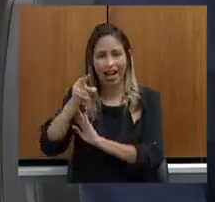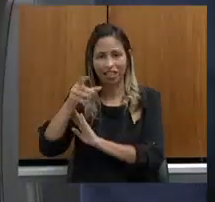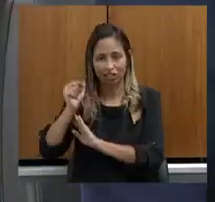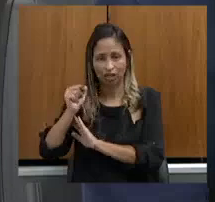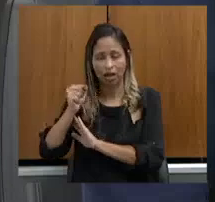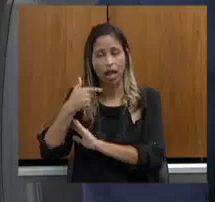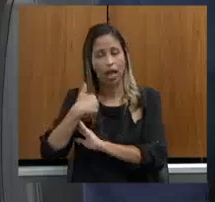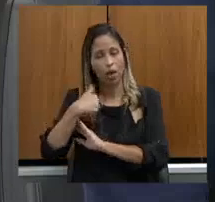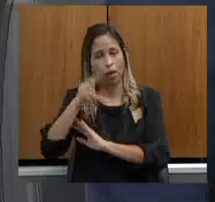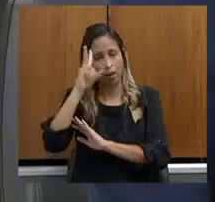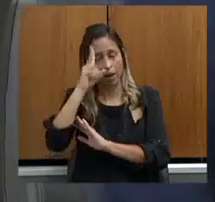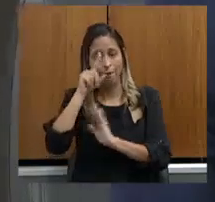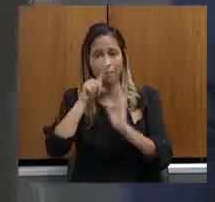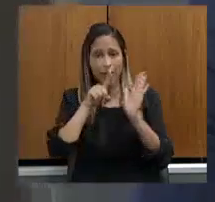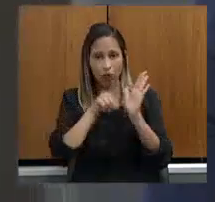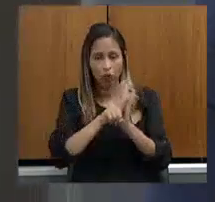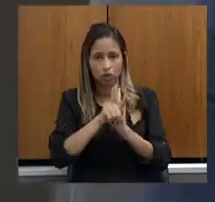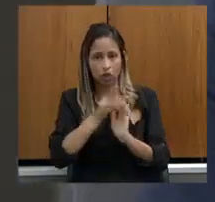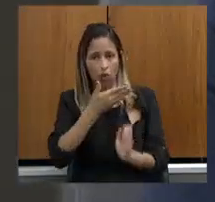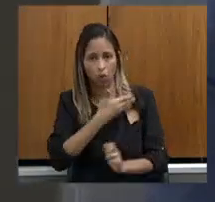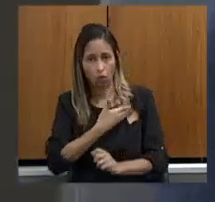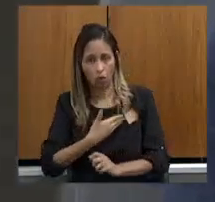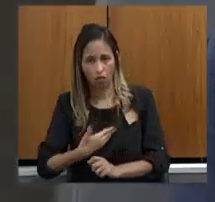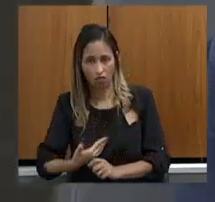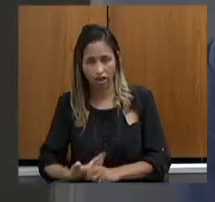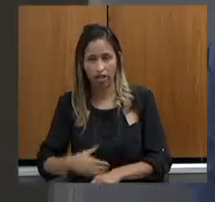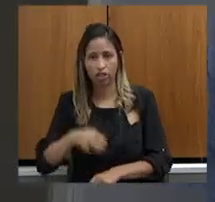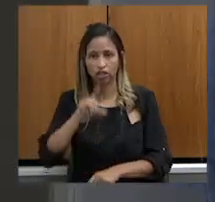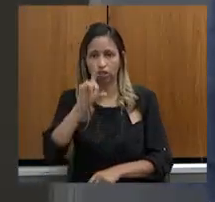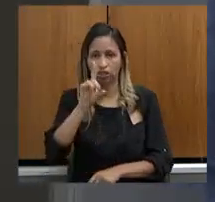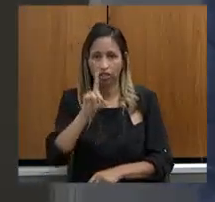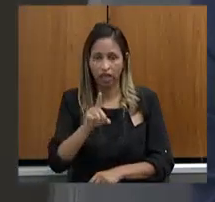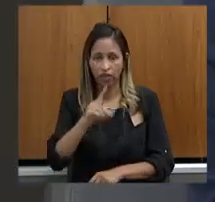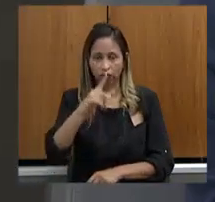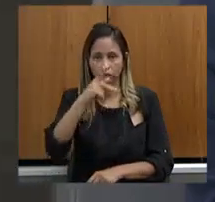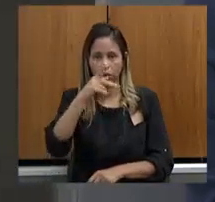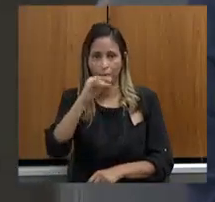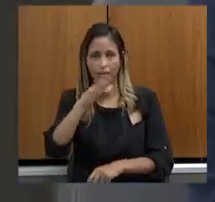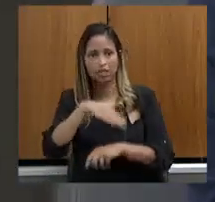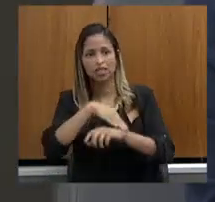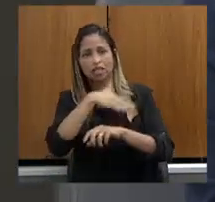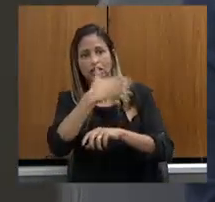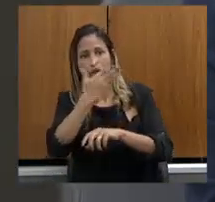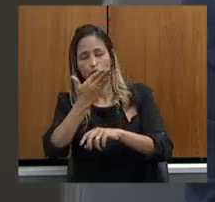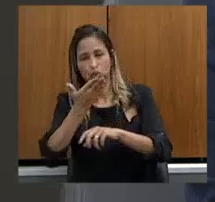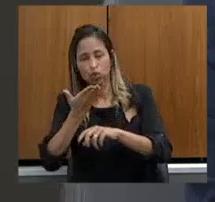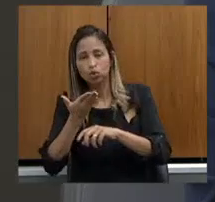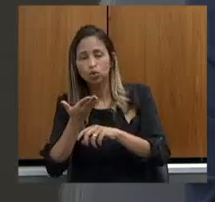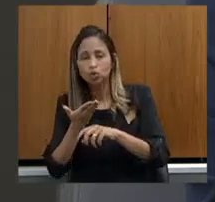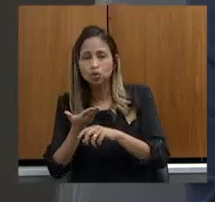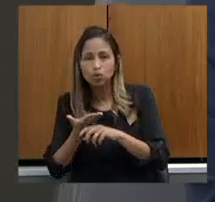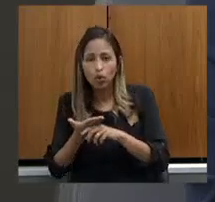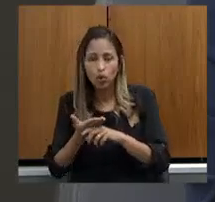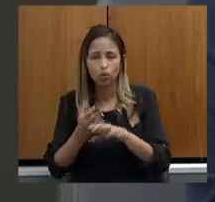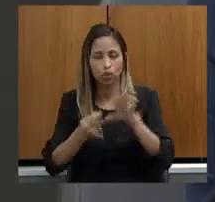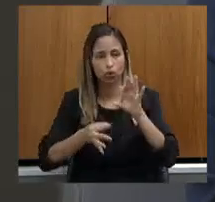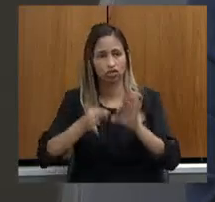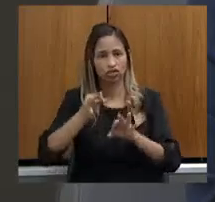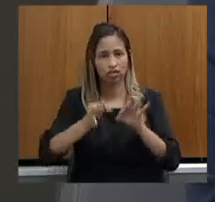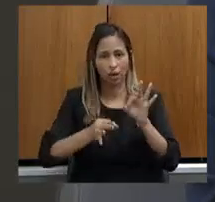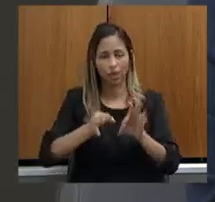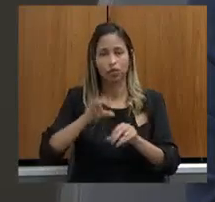a minha pergunta quero lembrar o governo contesta né o direito do pagamento do PIS salarial integral está contestando judicialmente